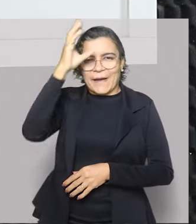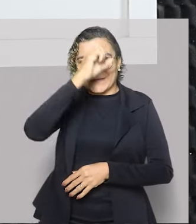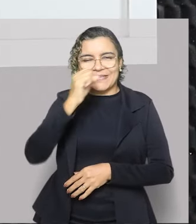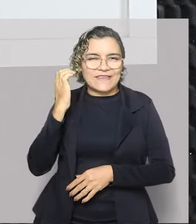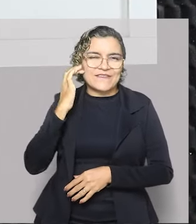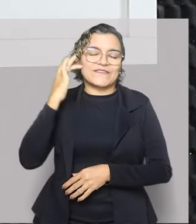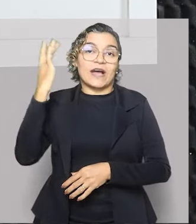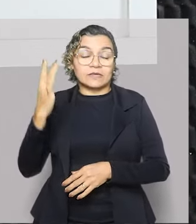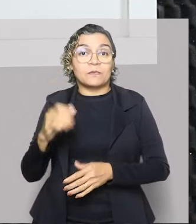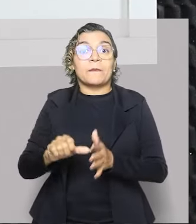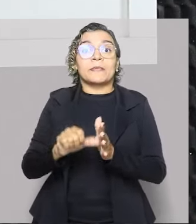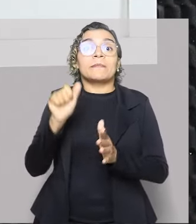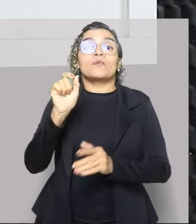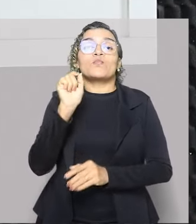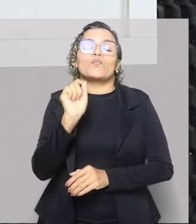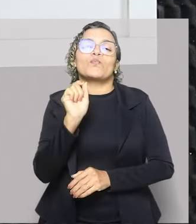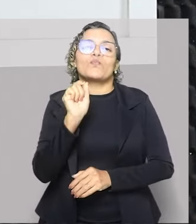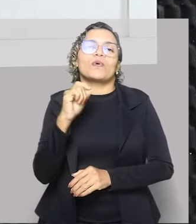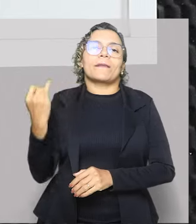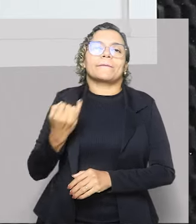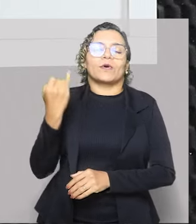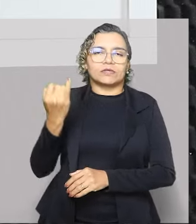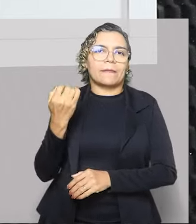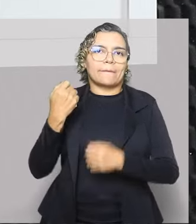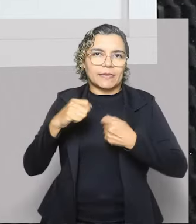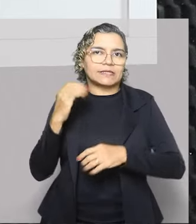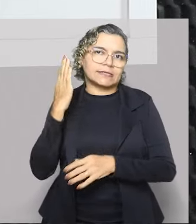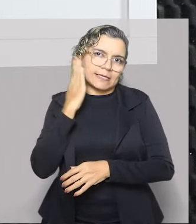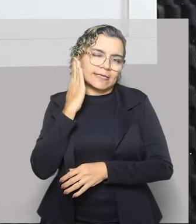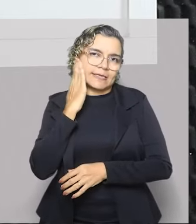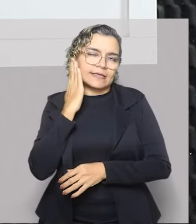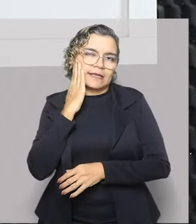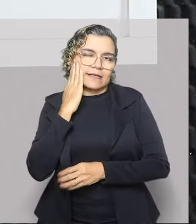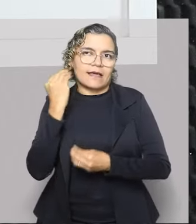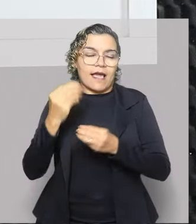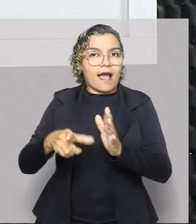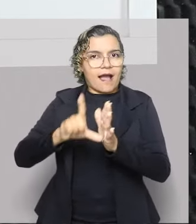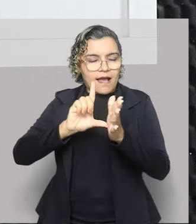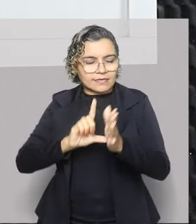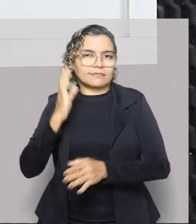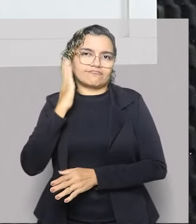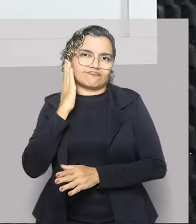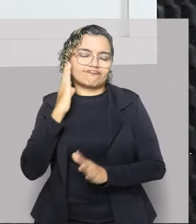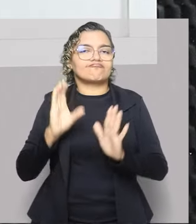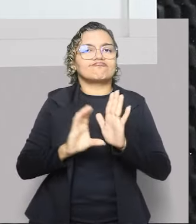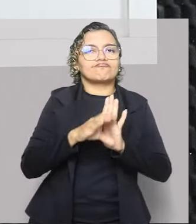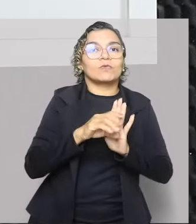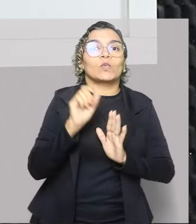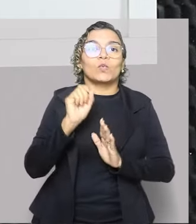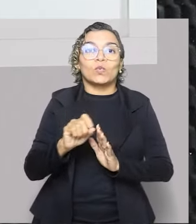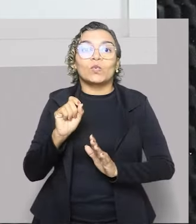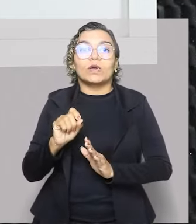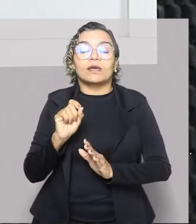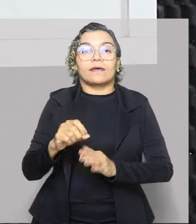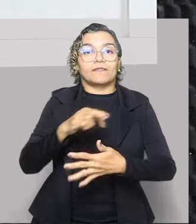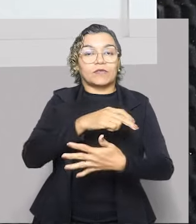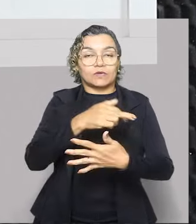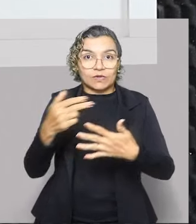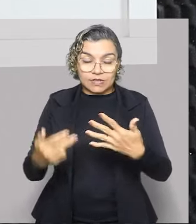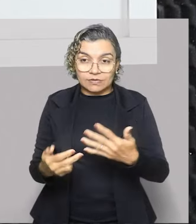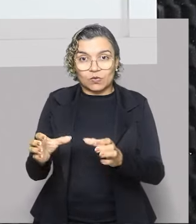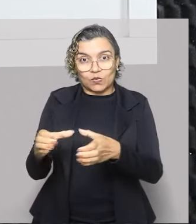a gente precisa entender eh antes de chegar né propriamente no conceito de espécie que os organismos vivos eles são classificados dentro de